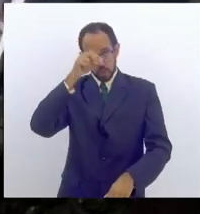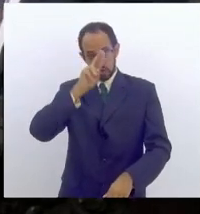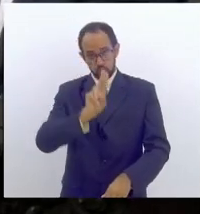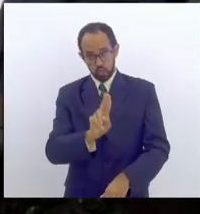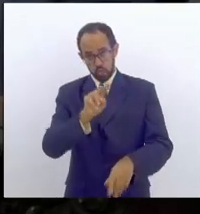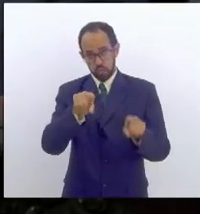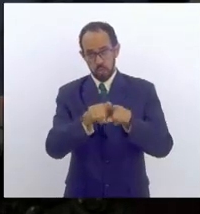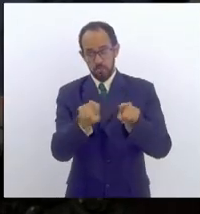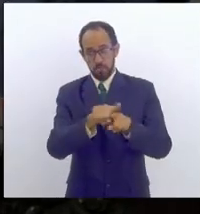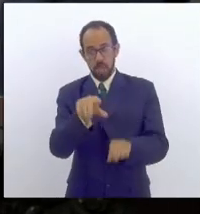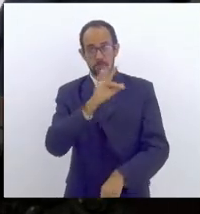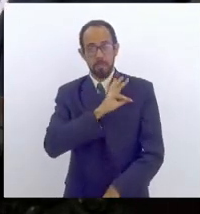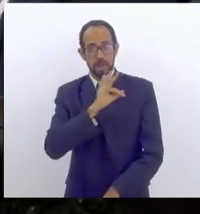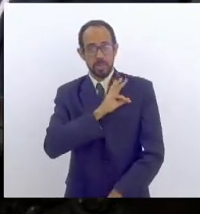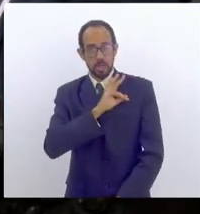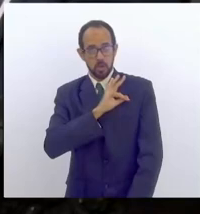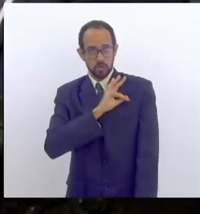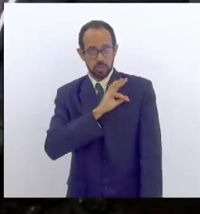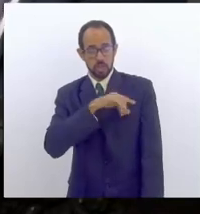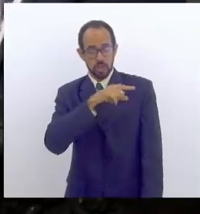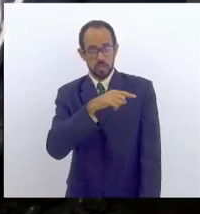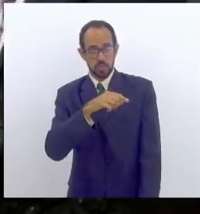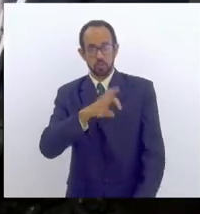Marta Rocha. Todos eles.